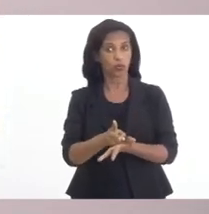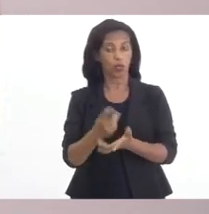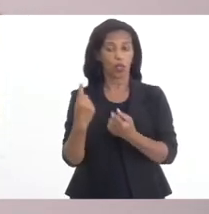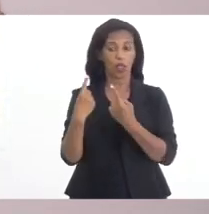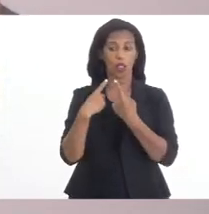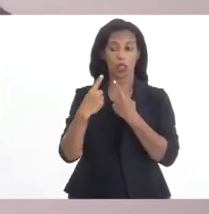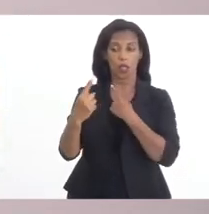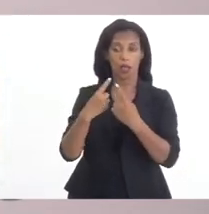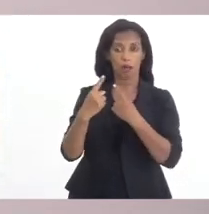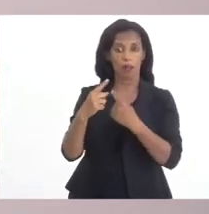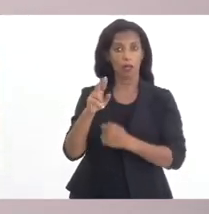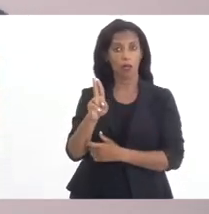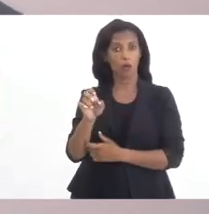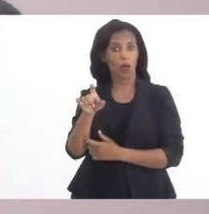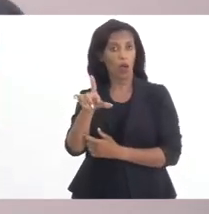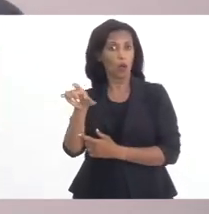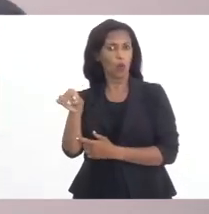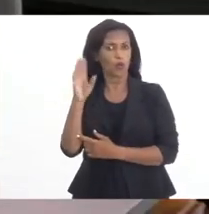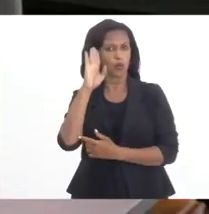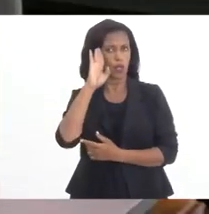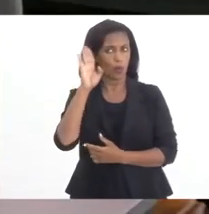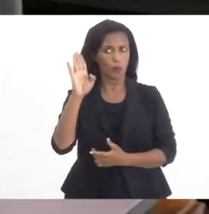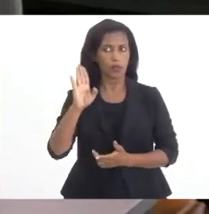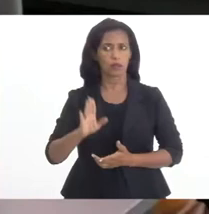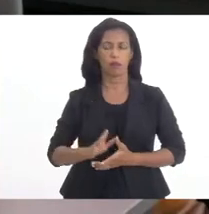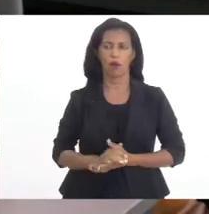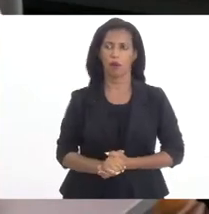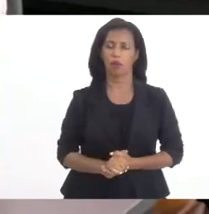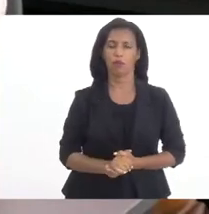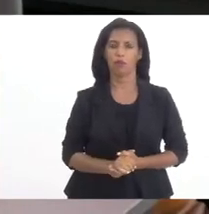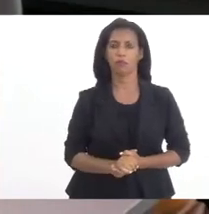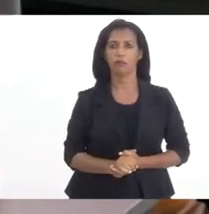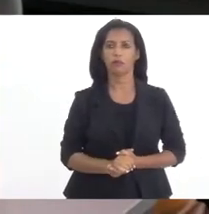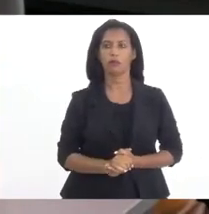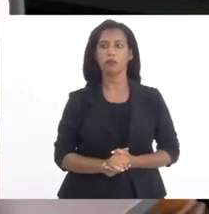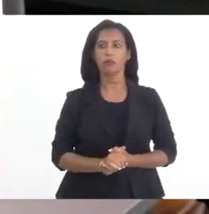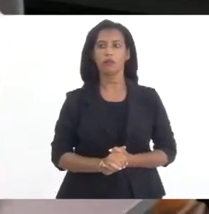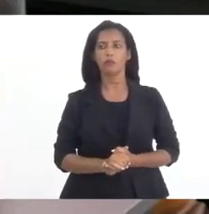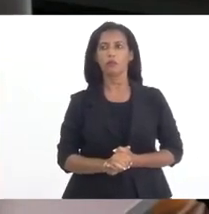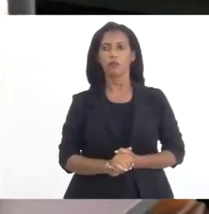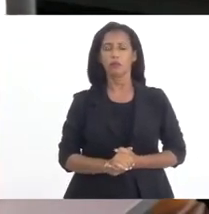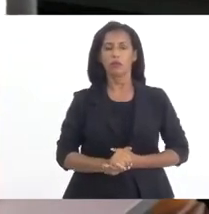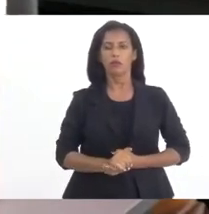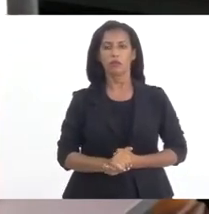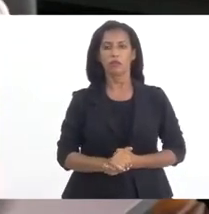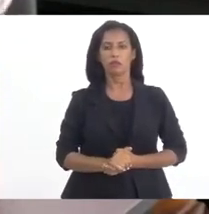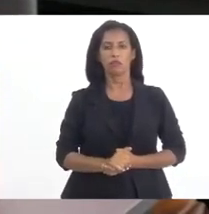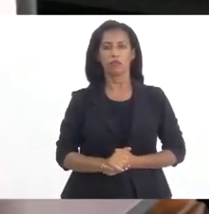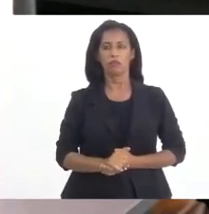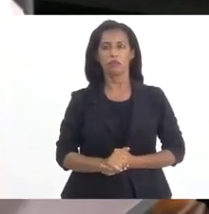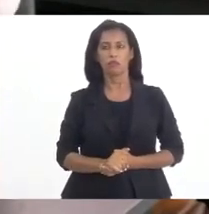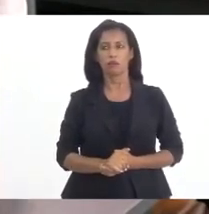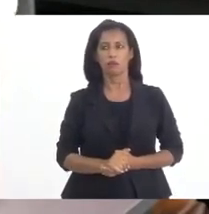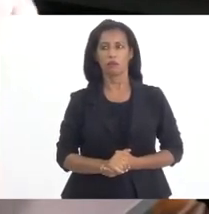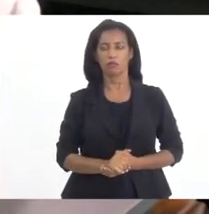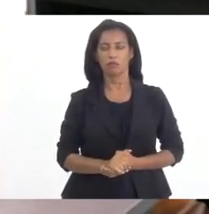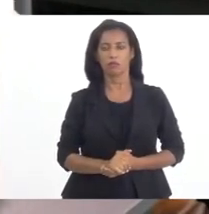ESO, que é o principal. Não, Gaúcho, não, por favor. Gaúcho. A gente sabe.